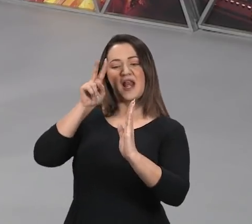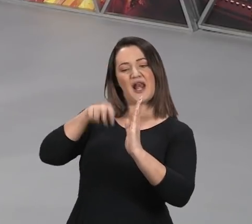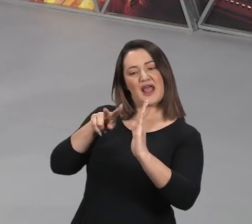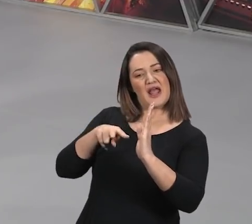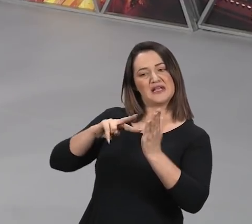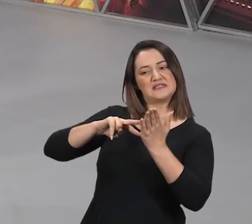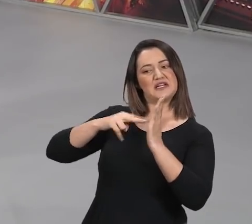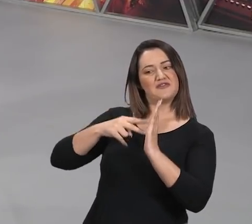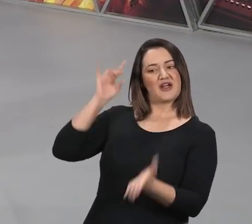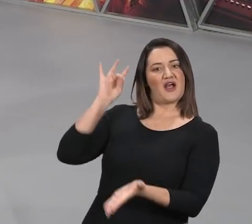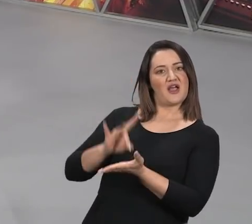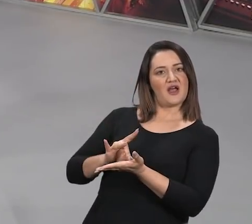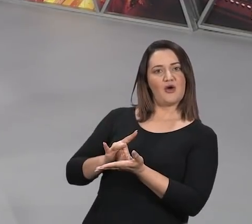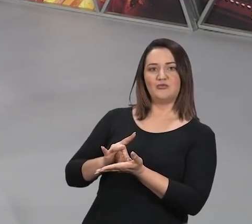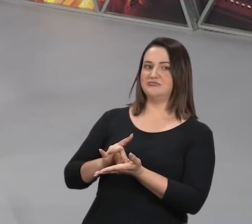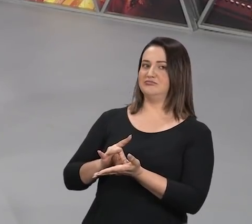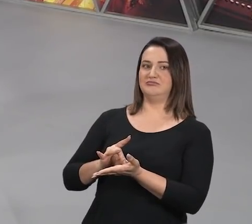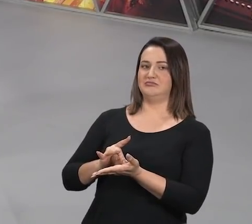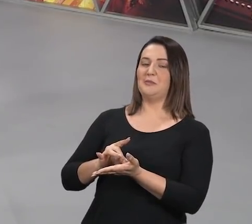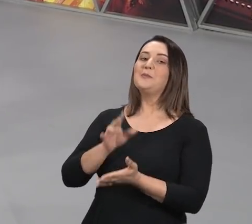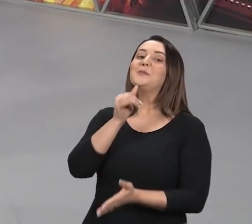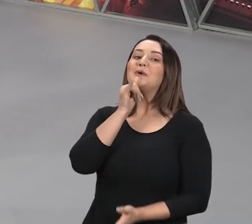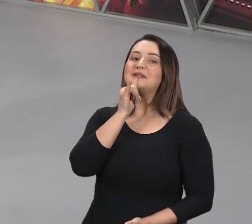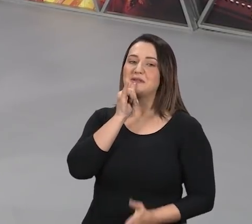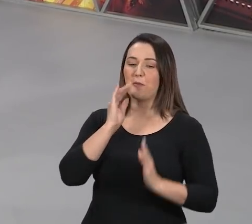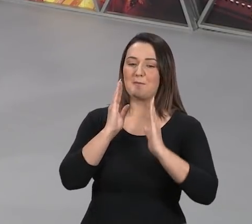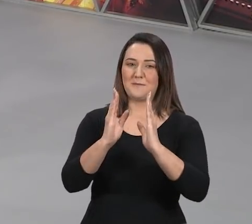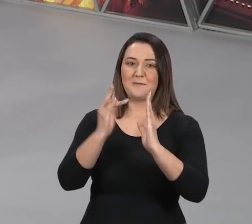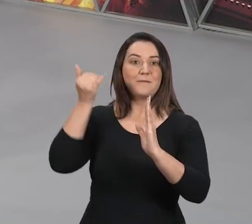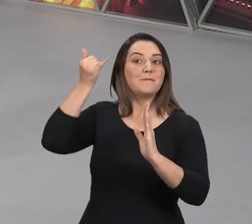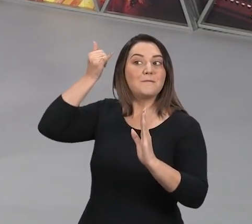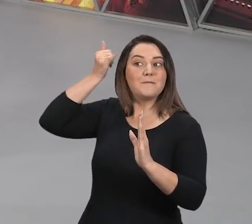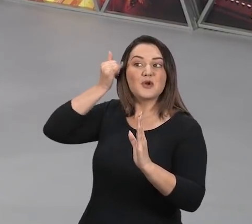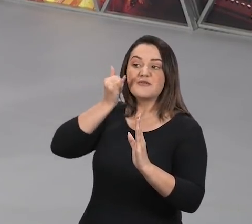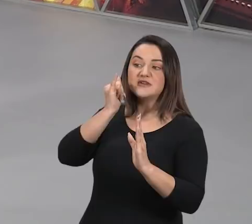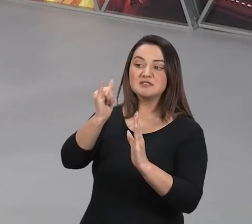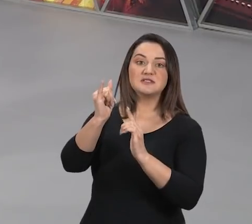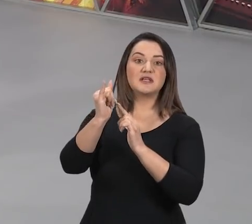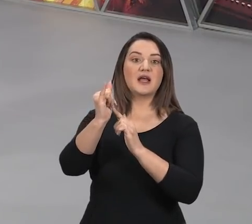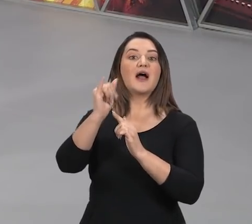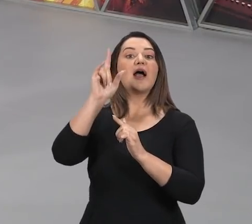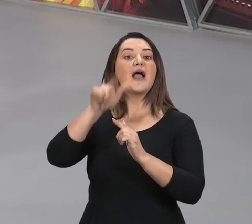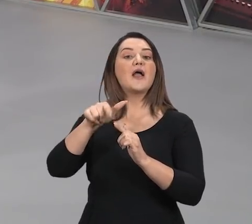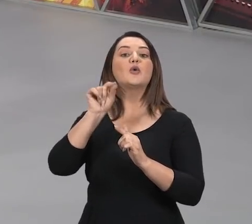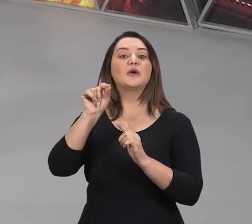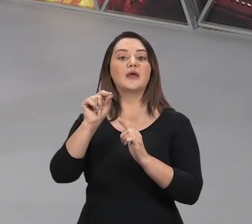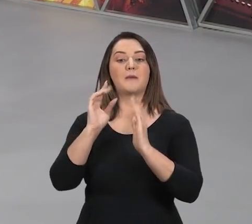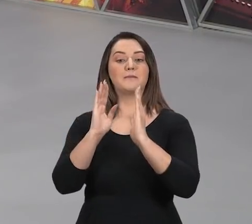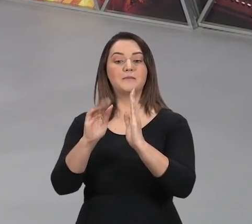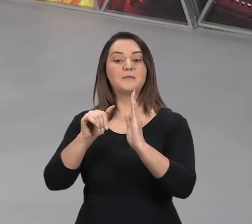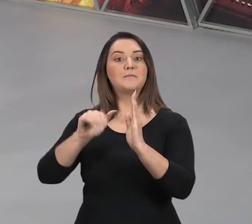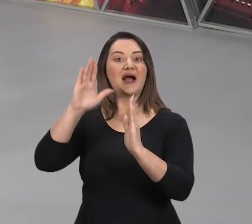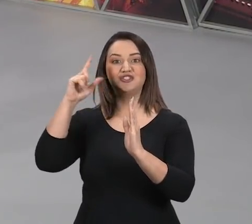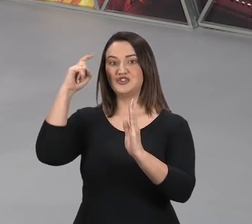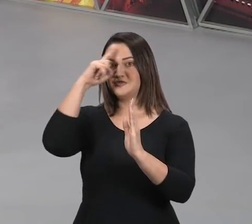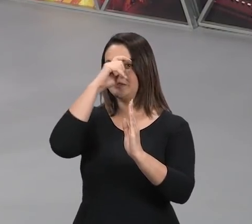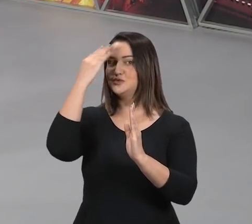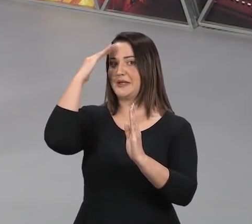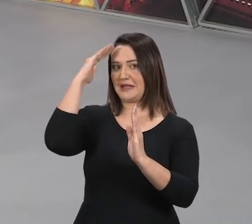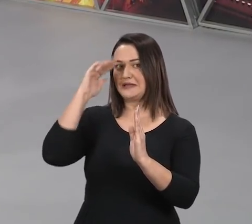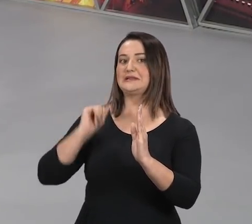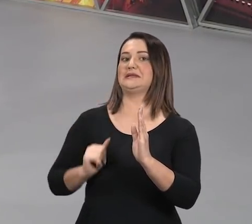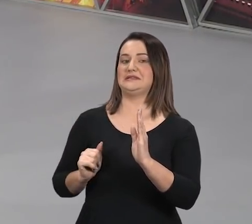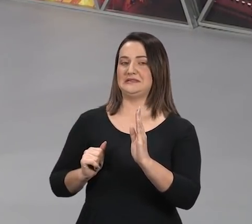entende como se lê na sua grande maioria. Seria o quê? A profecia. A profecia é a parte da Bíblia